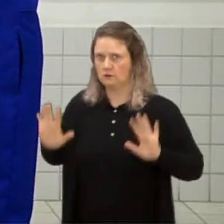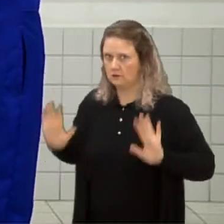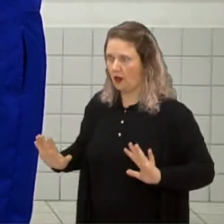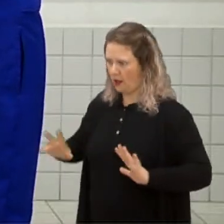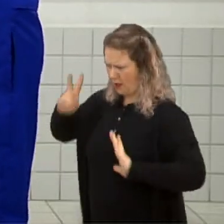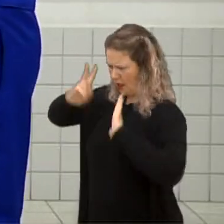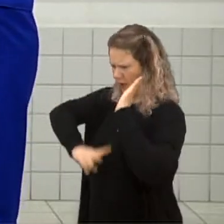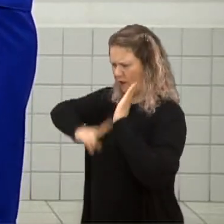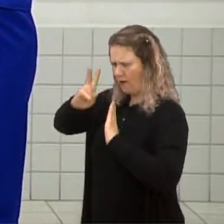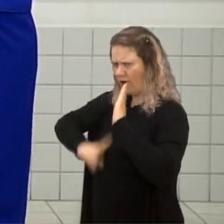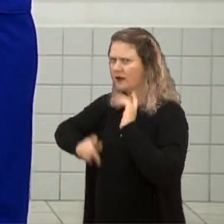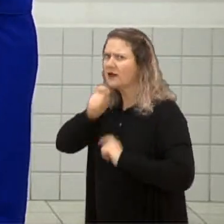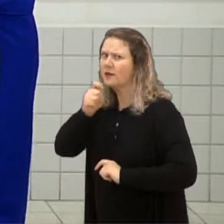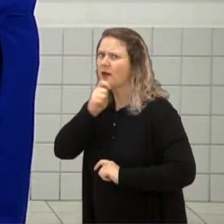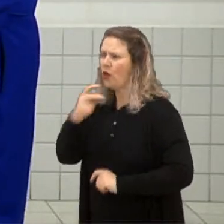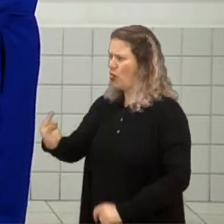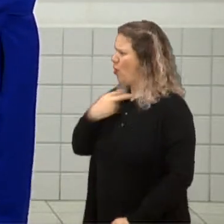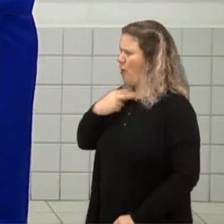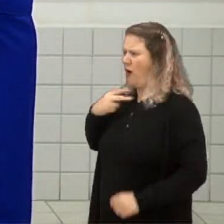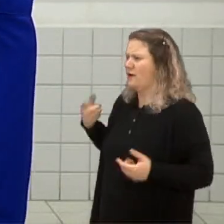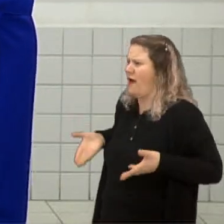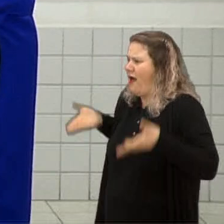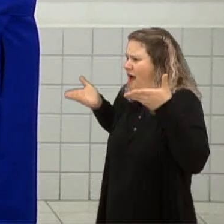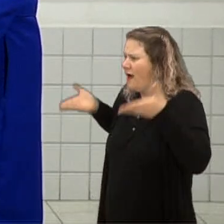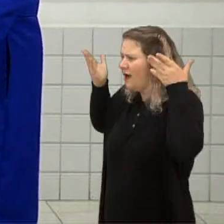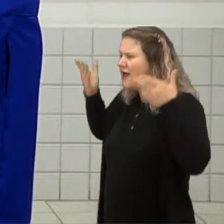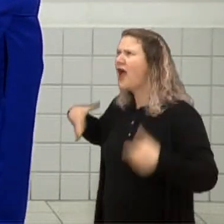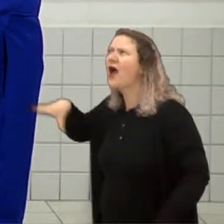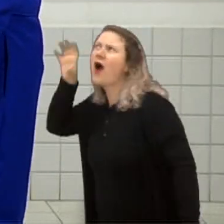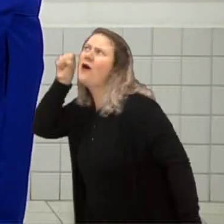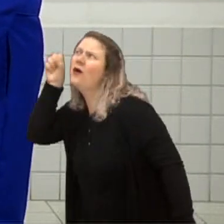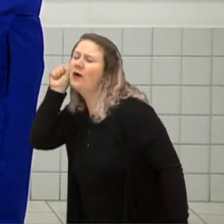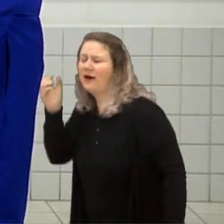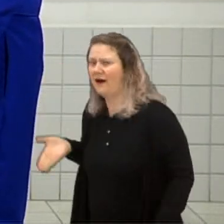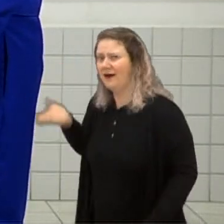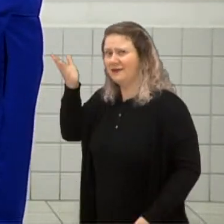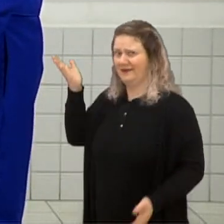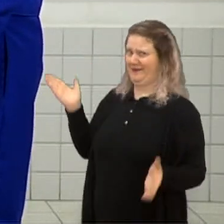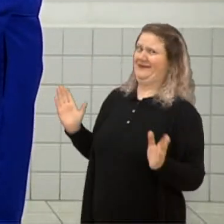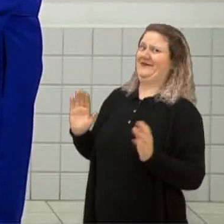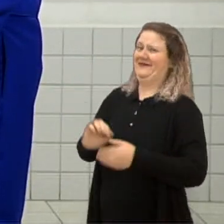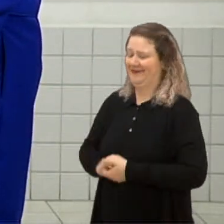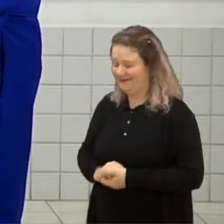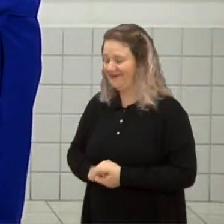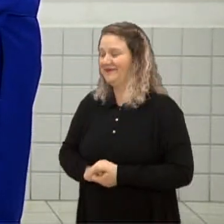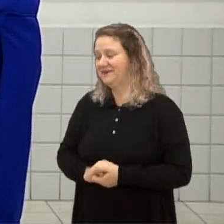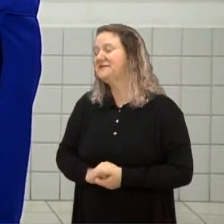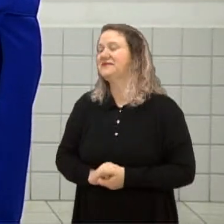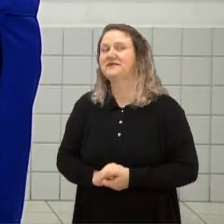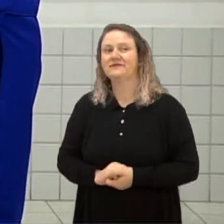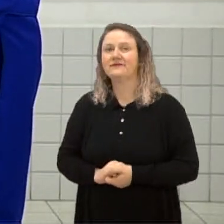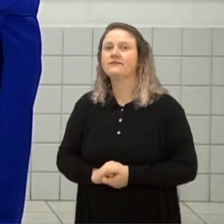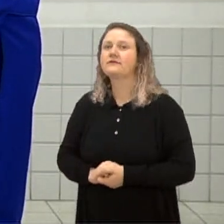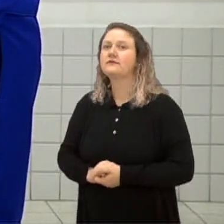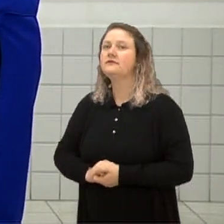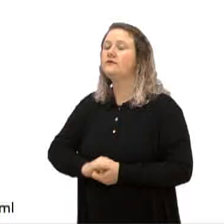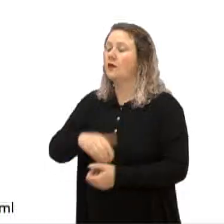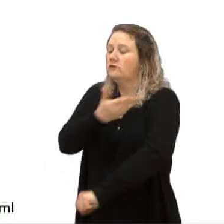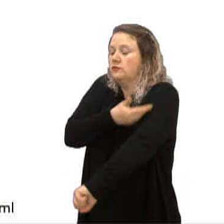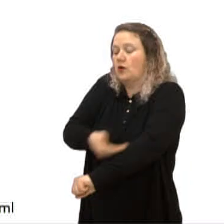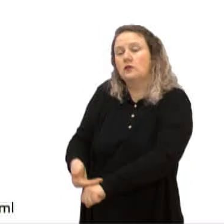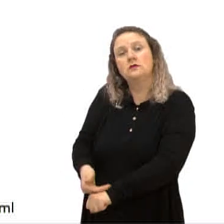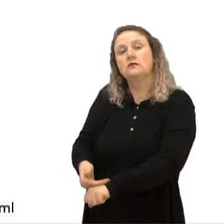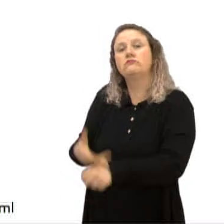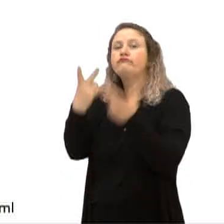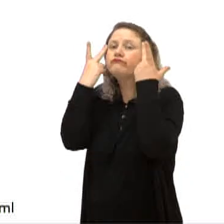terminar de ler a reportagem para você ver que não pode escutar tão alto assim. Eu estou escutando daqui o barulho. Vamos lá. Um hábito cada vez